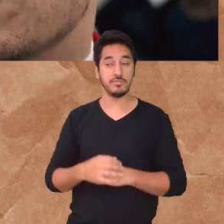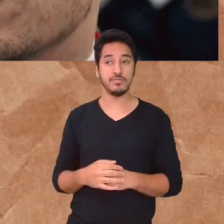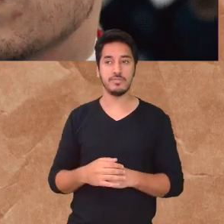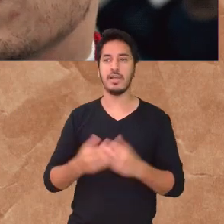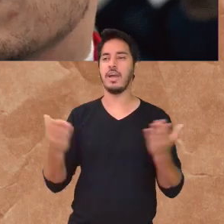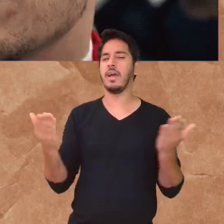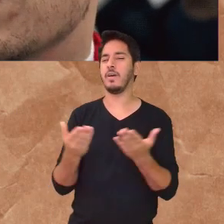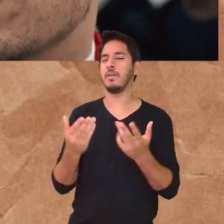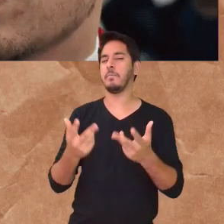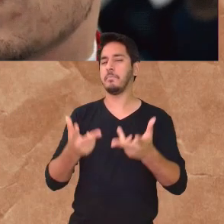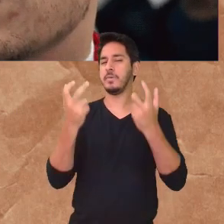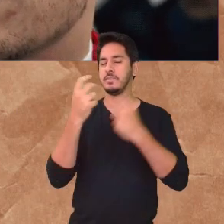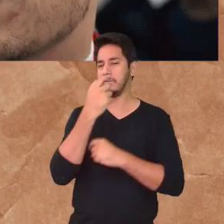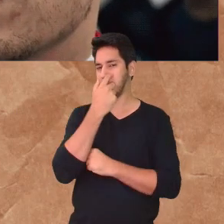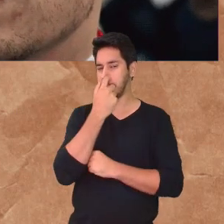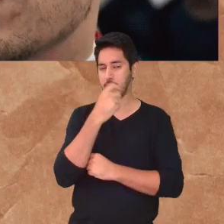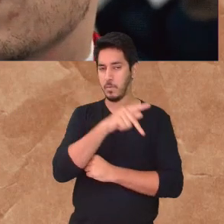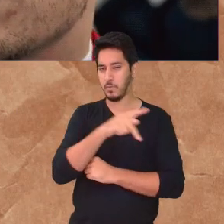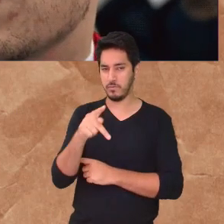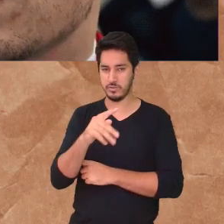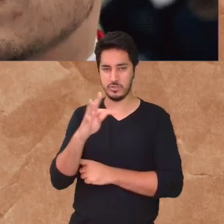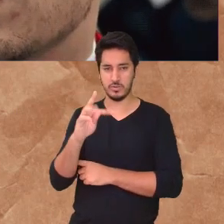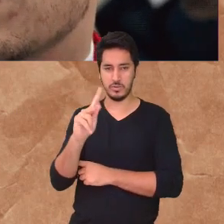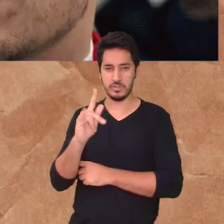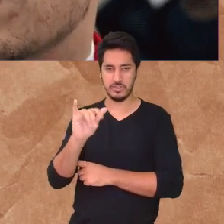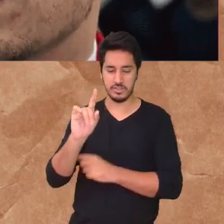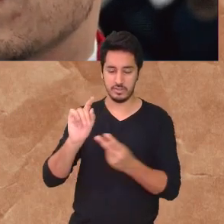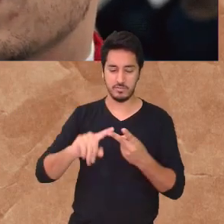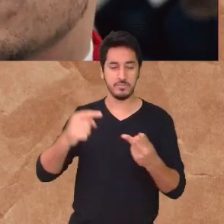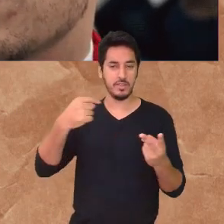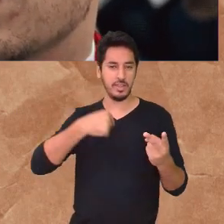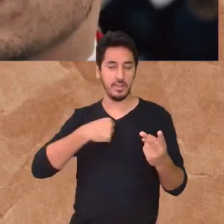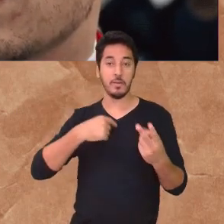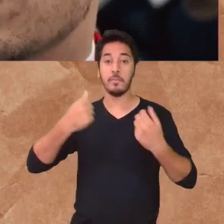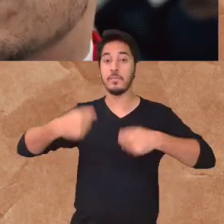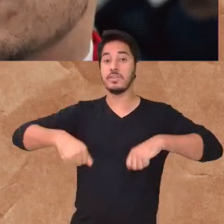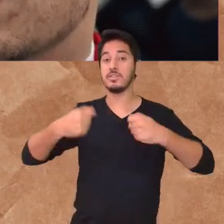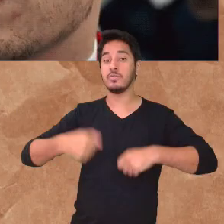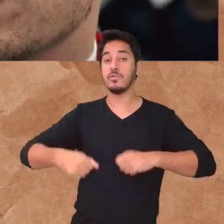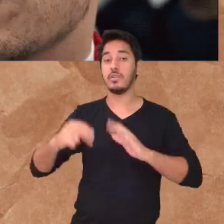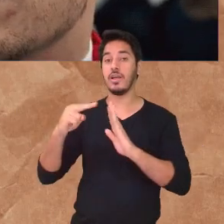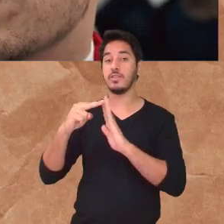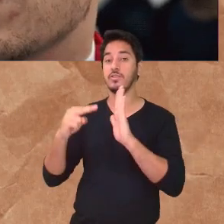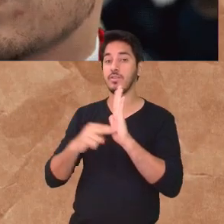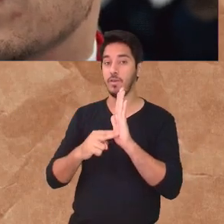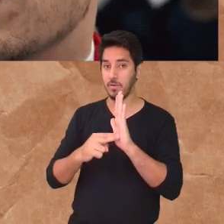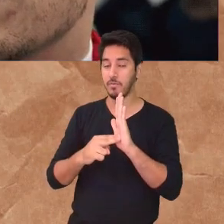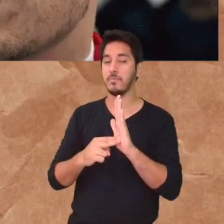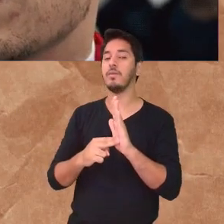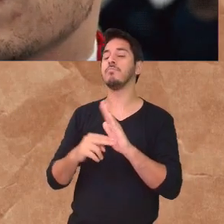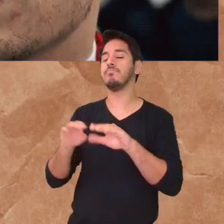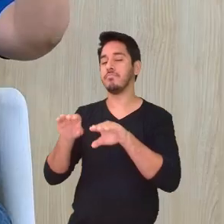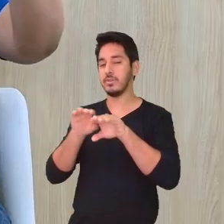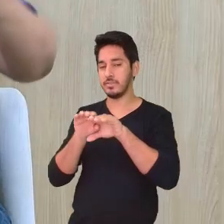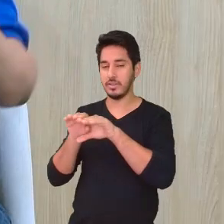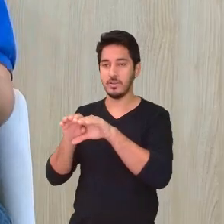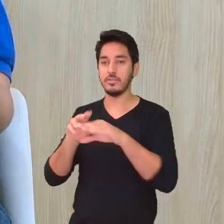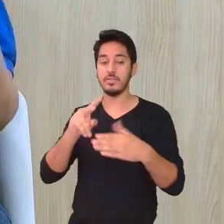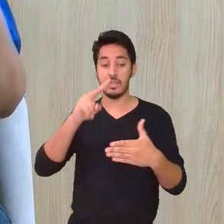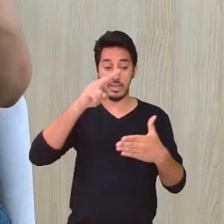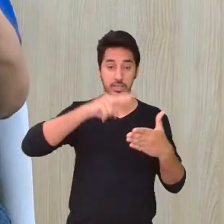Agora percebam, professor Tiago, a gente precisou dessa norma padrão. A gente precisou dessa